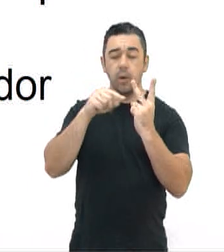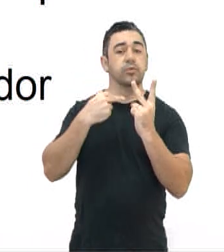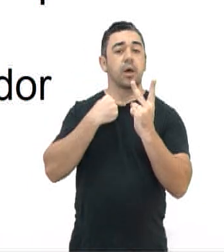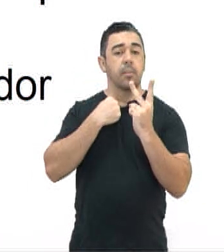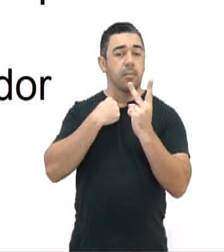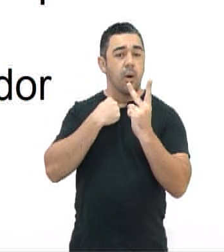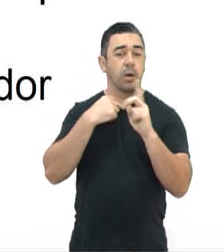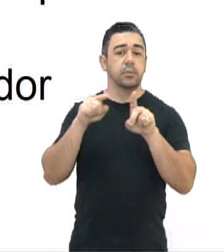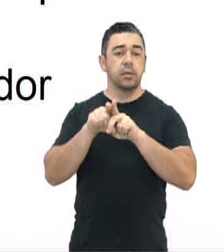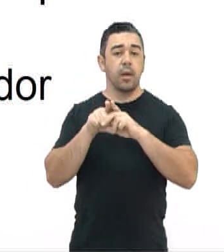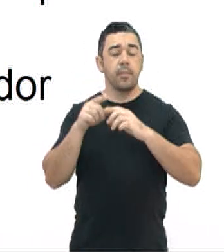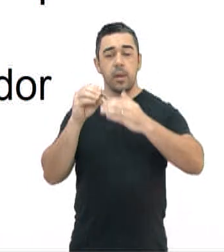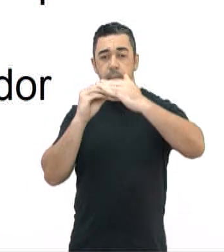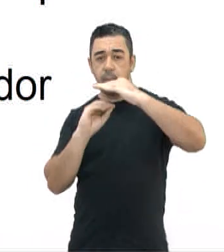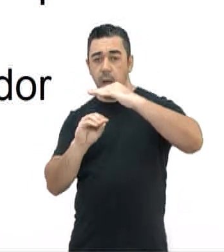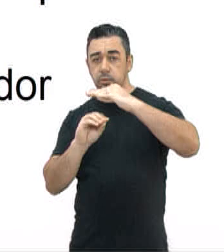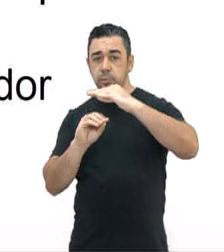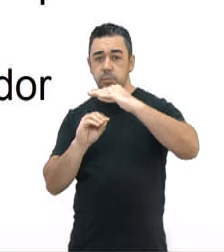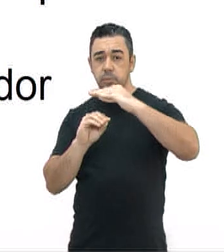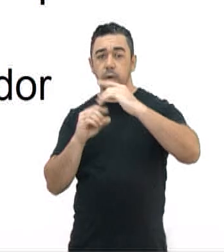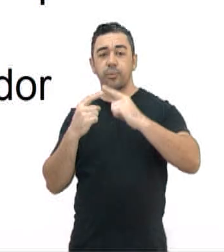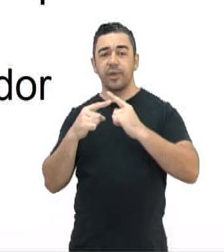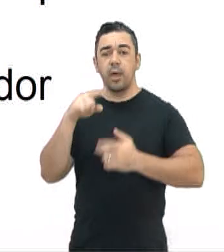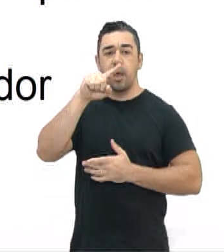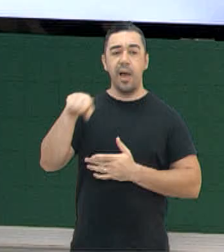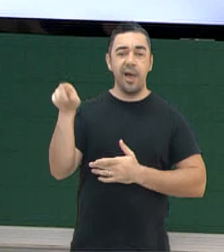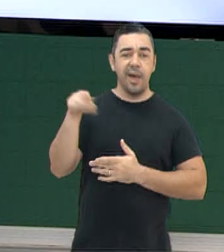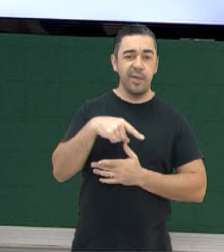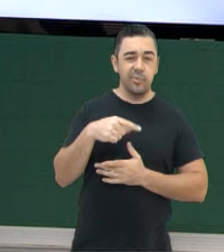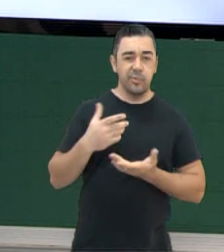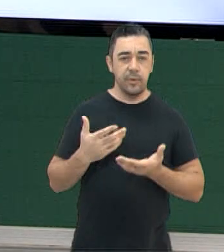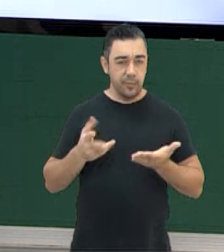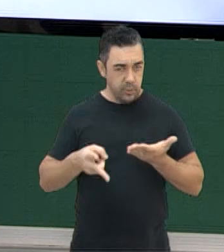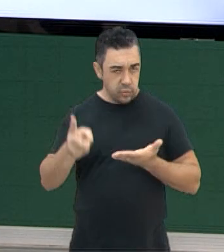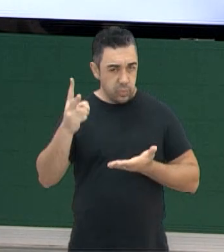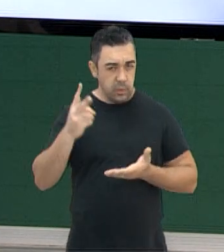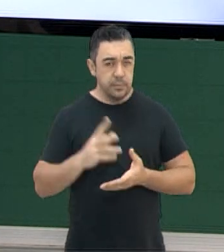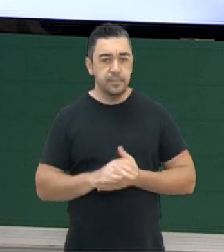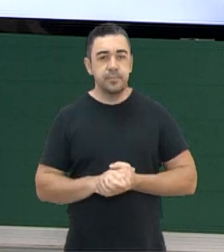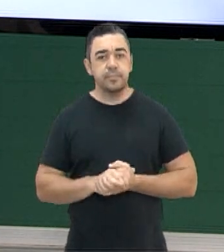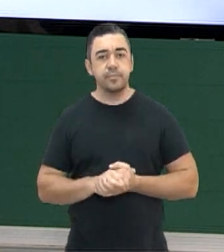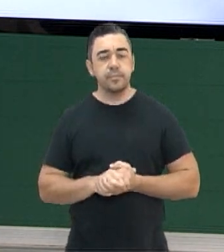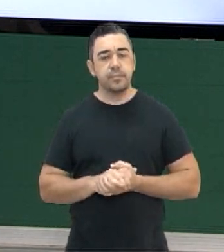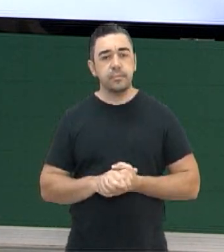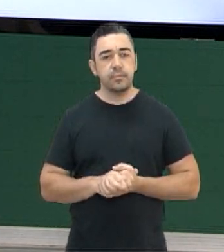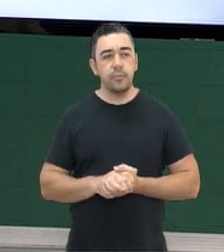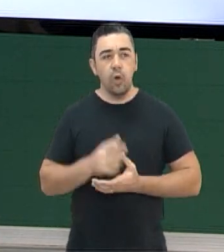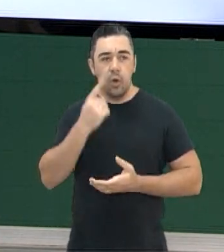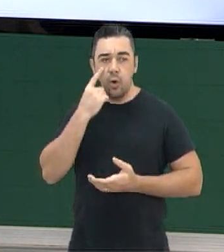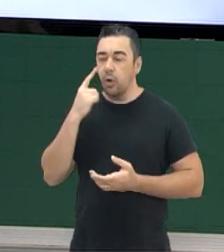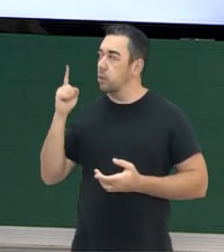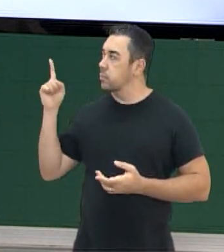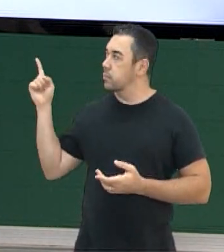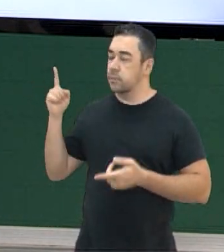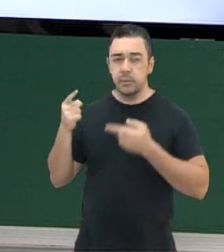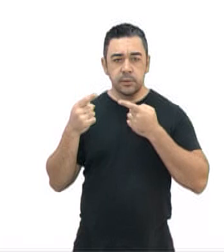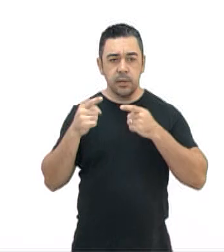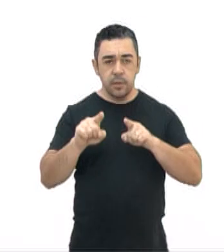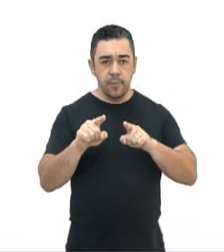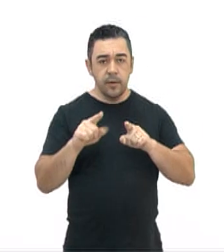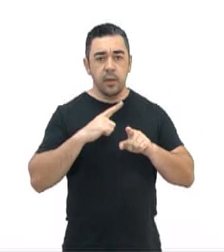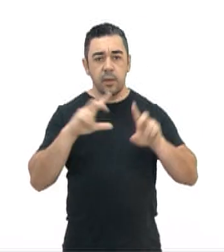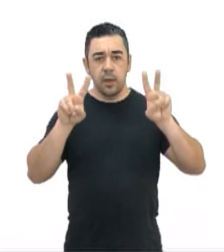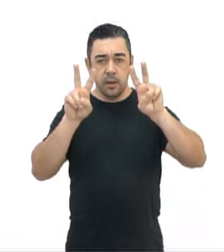não anular o meu monômio, certo? Vamos continuar? Olha lá outro desafio. Das